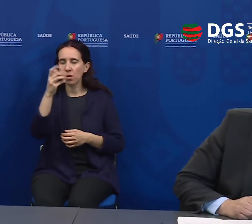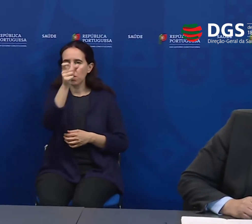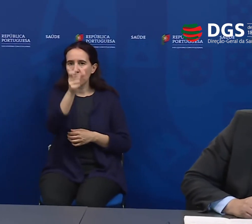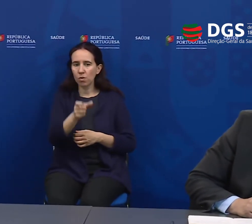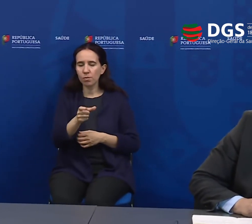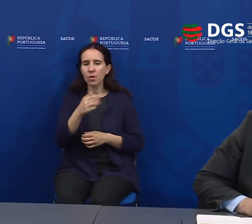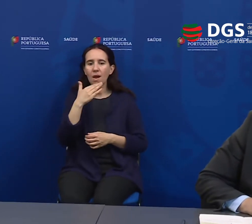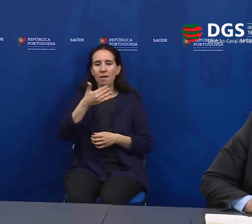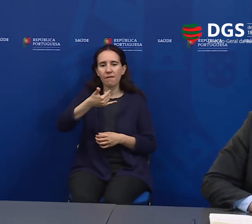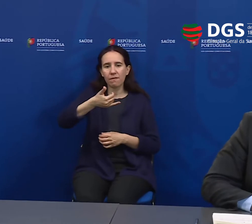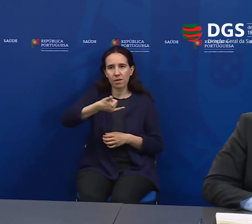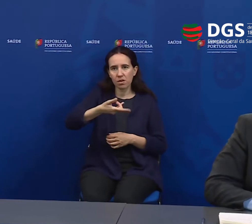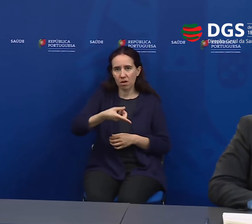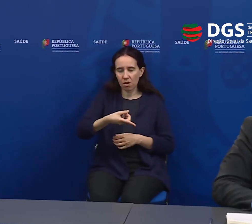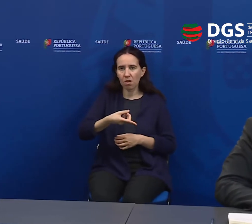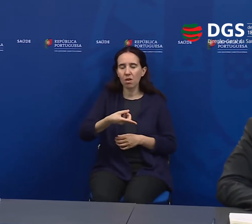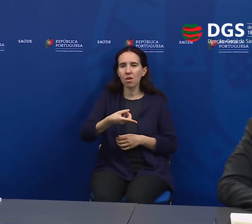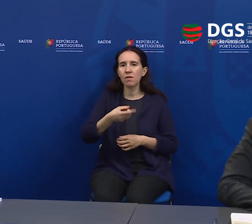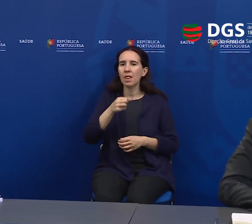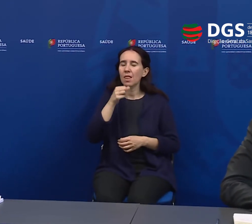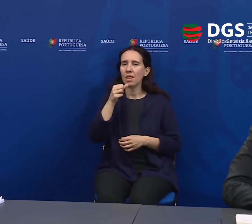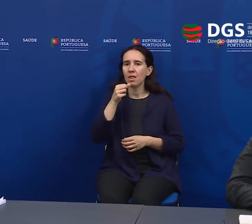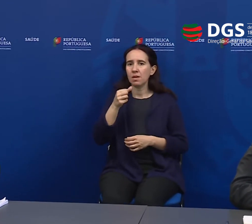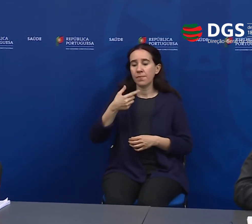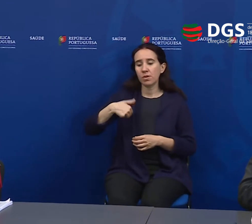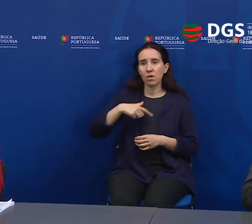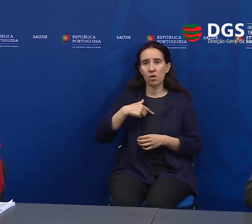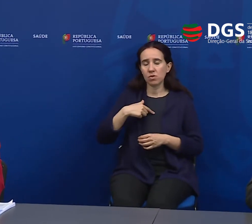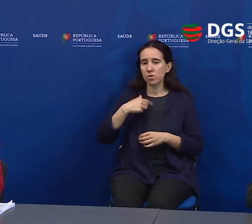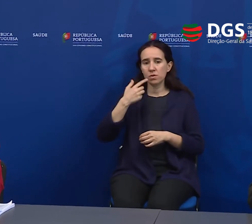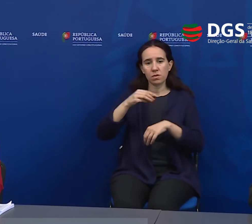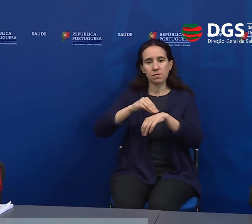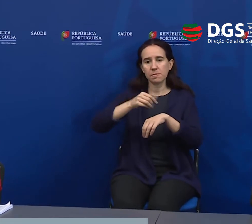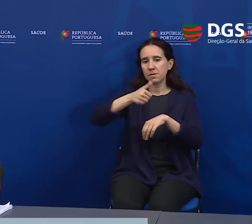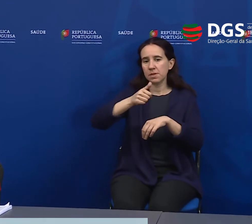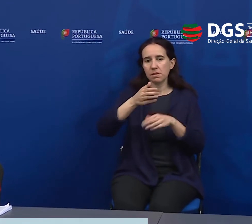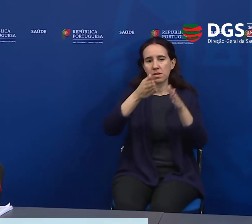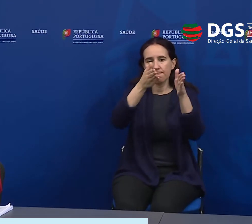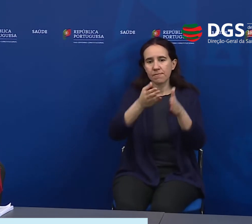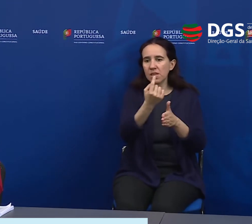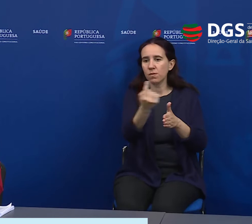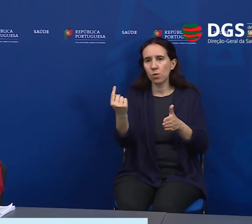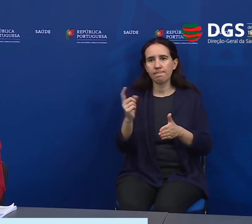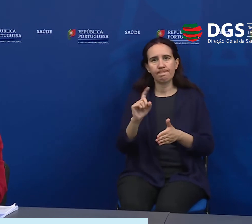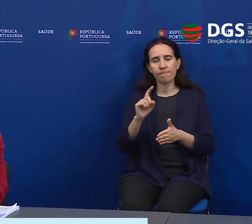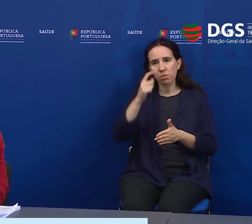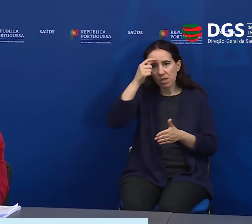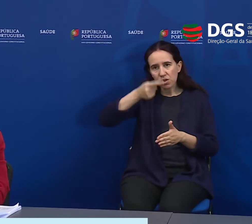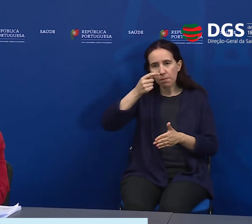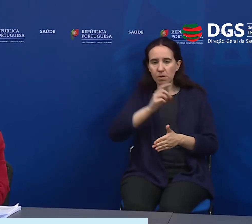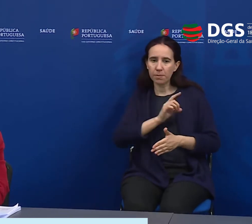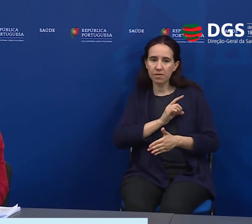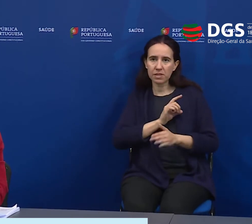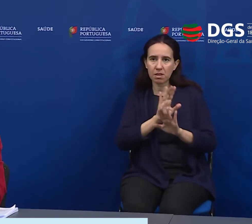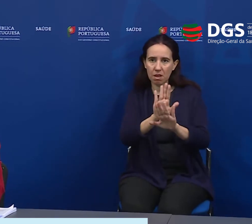numa pessoa de 29 anos, como é habitual, nós não comentamos casos individuais por respeito pela